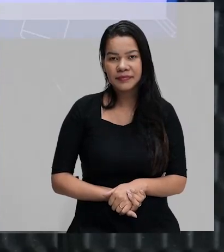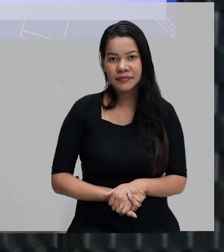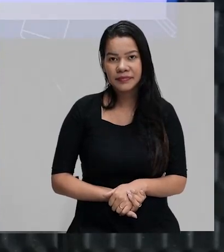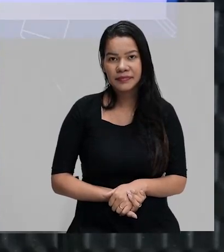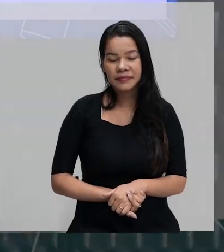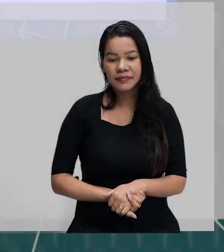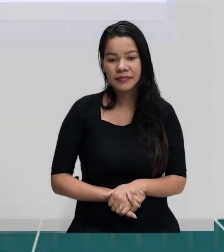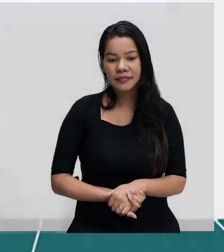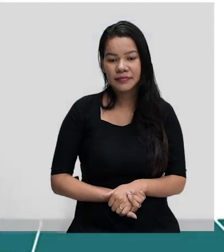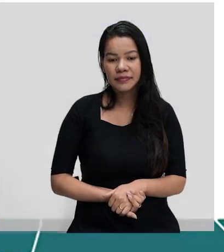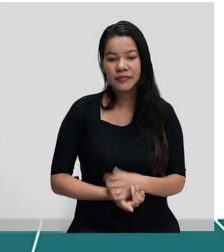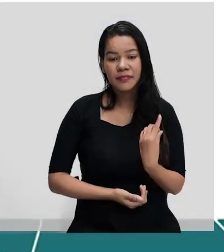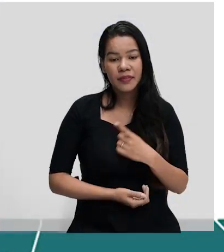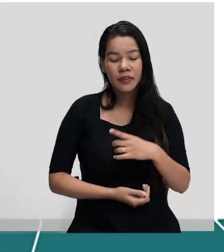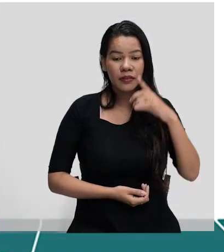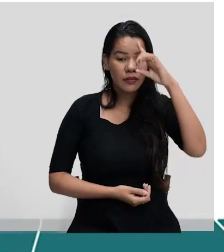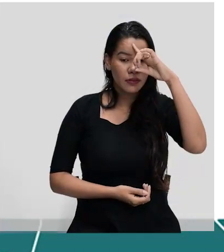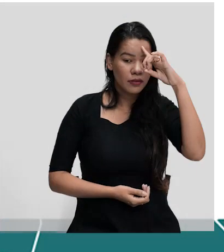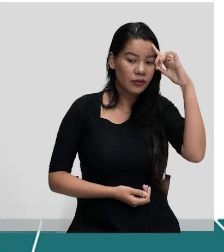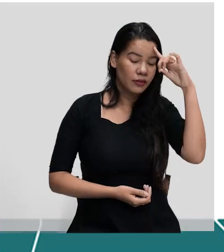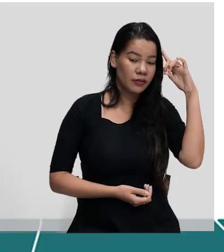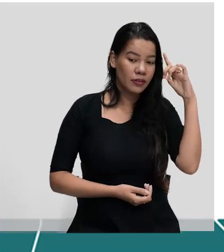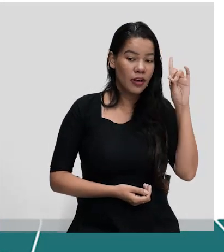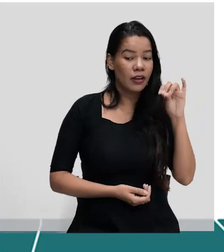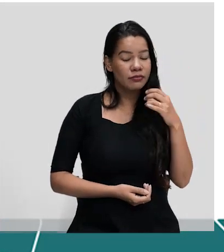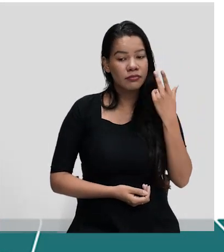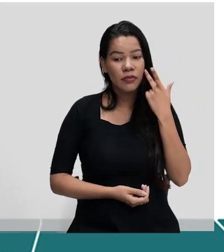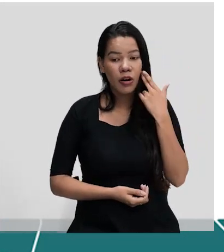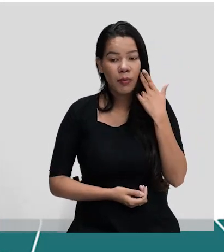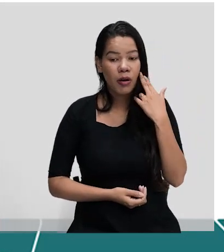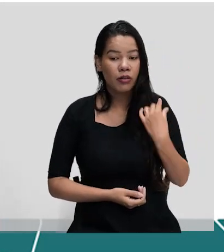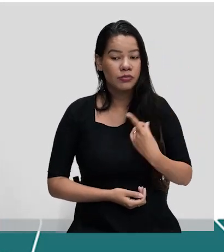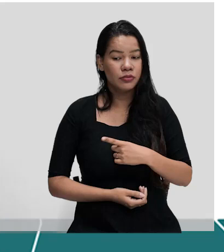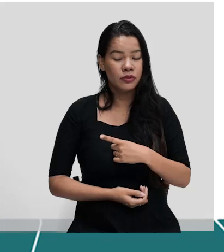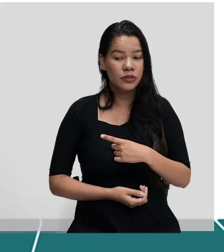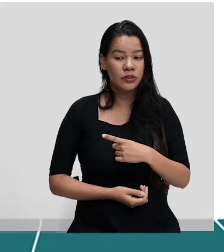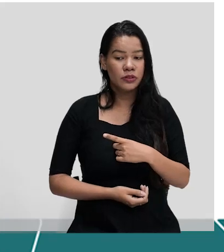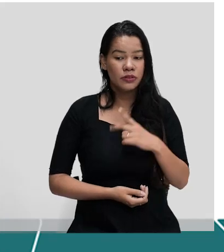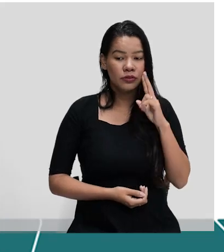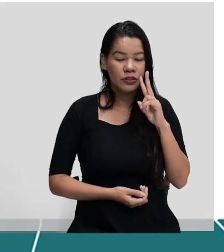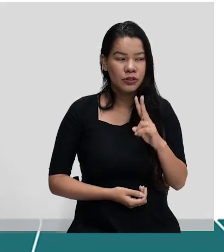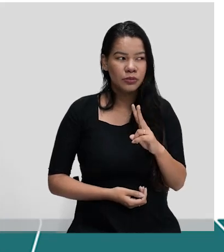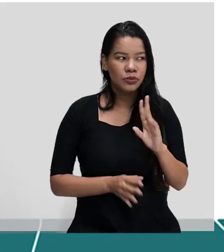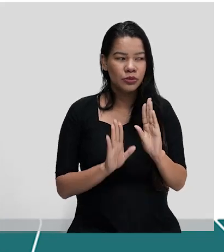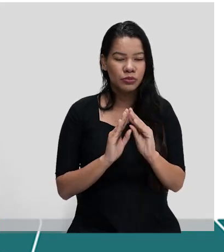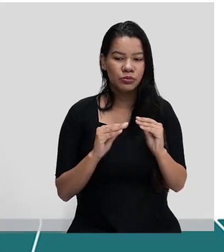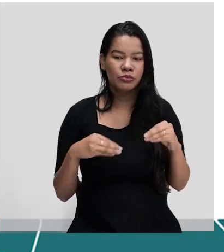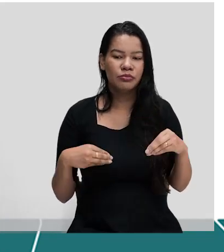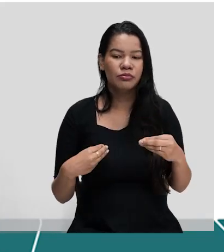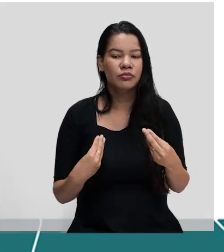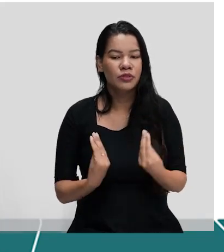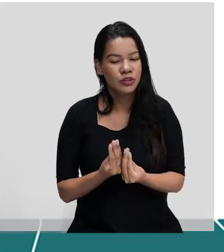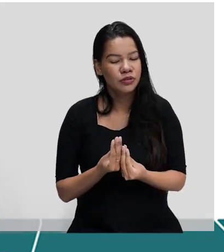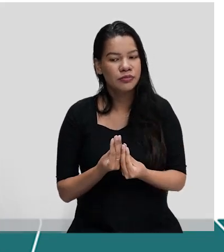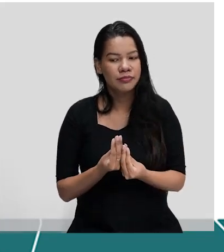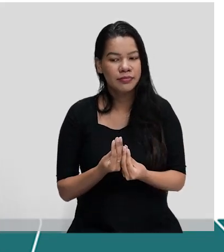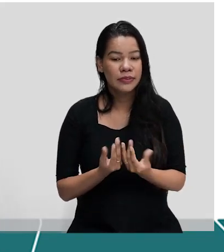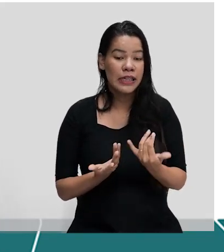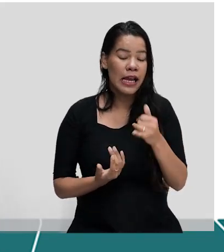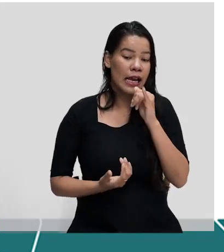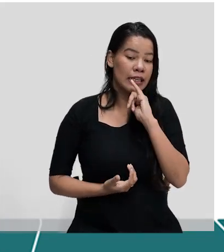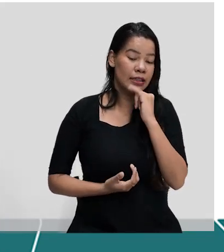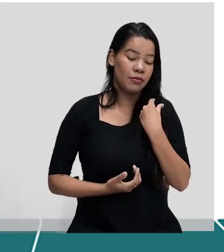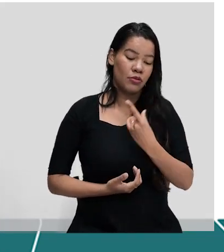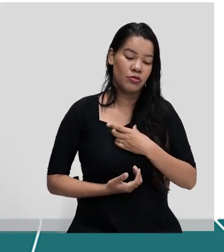só, em nosso dia a dia, é muito comum lidarmos com misturas, ok? Quando comemos um